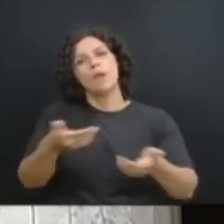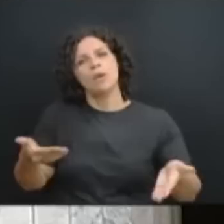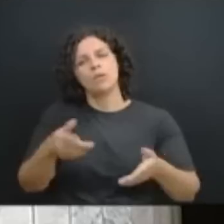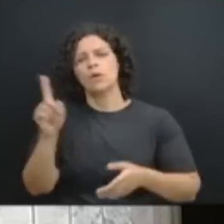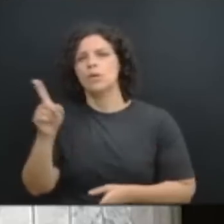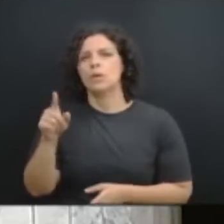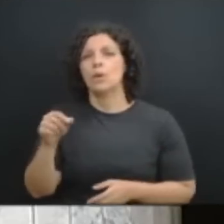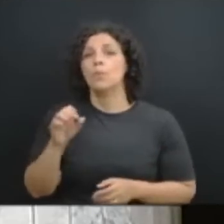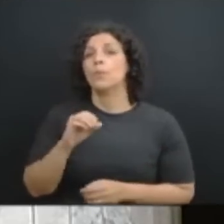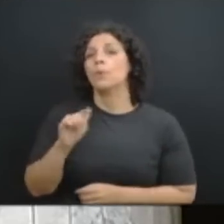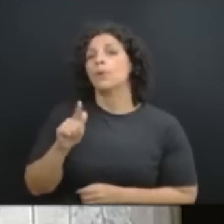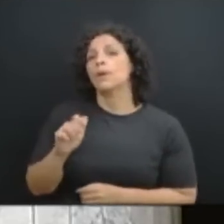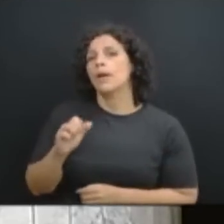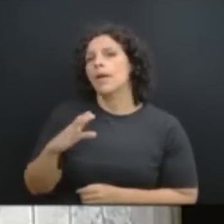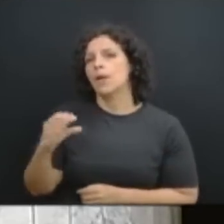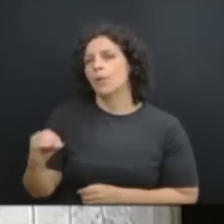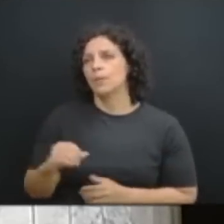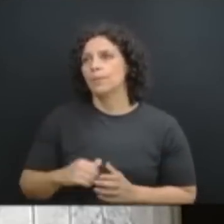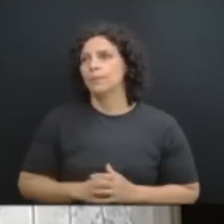do GAECO.